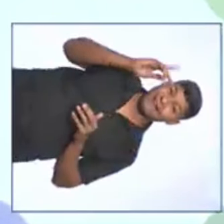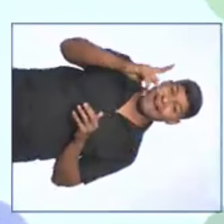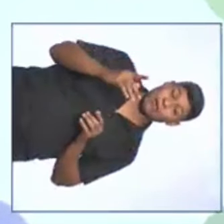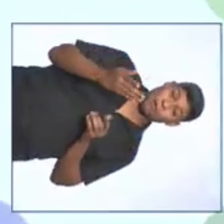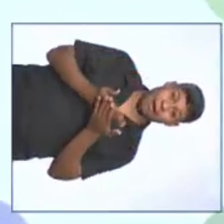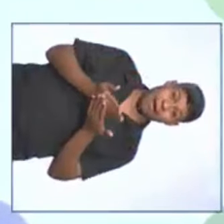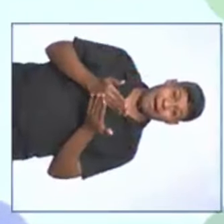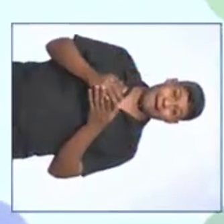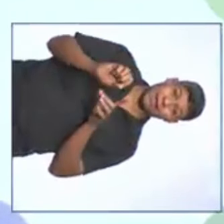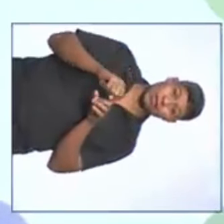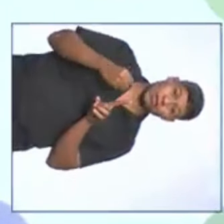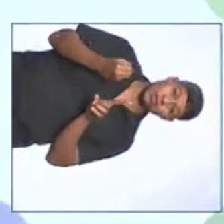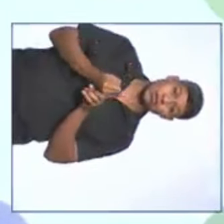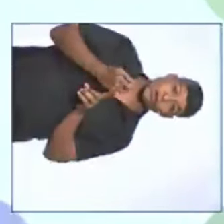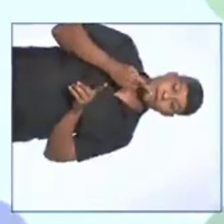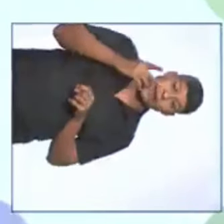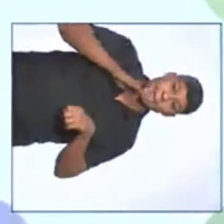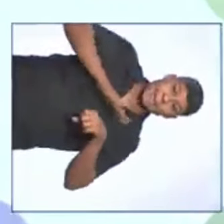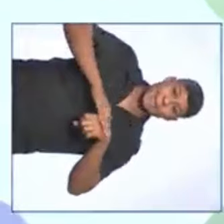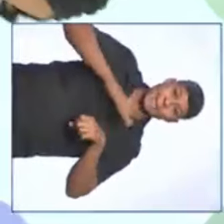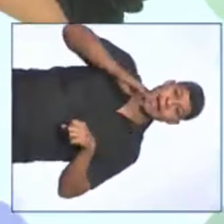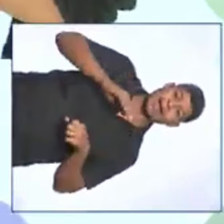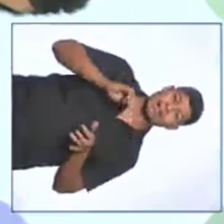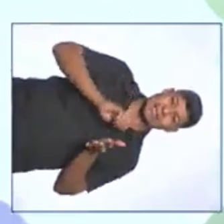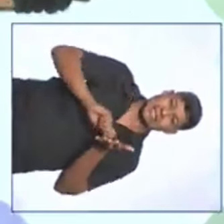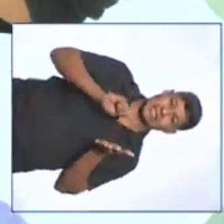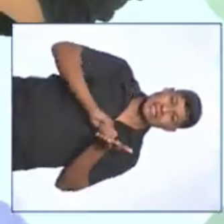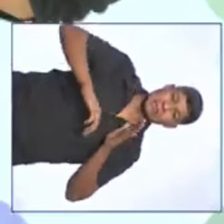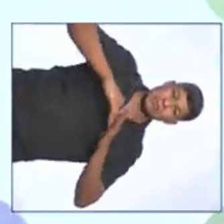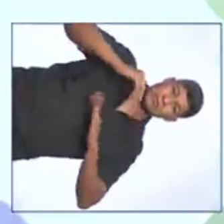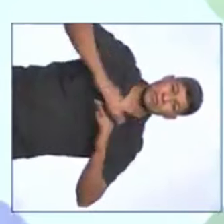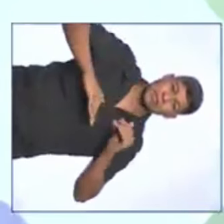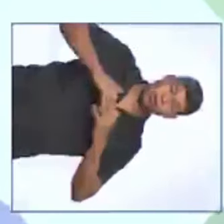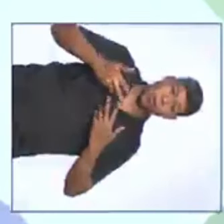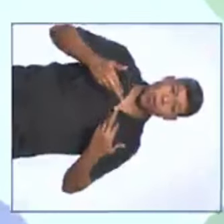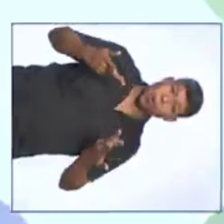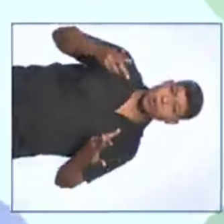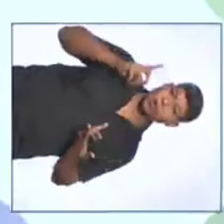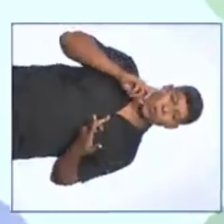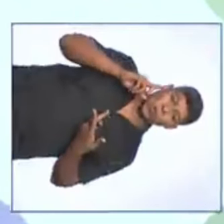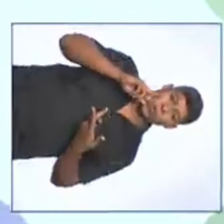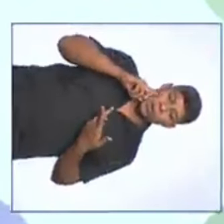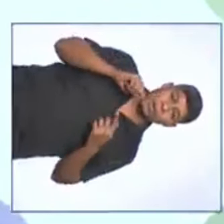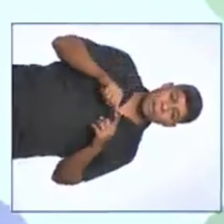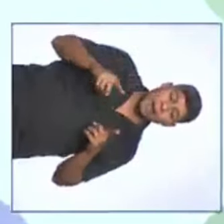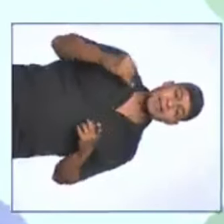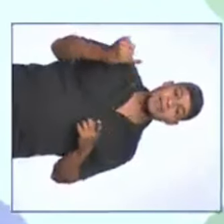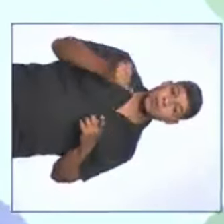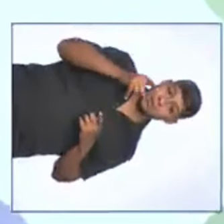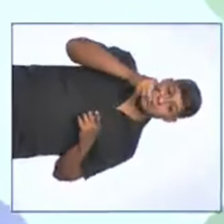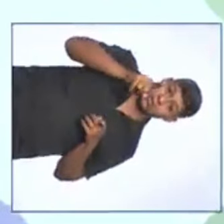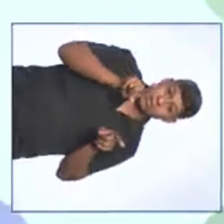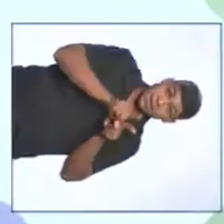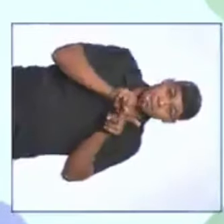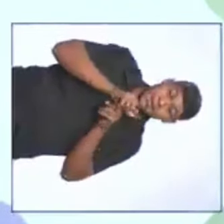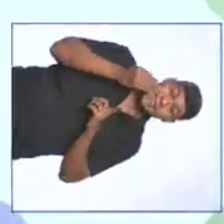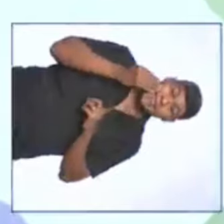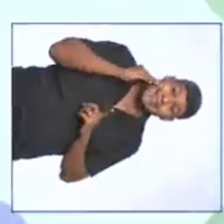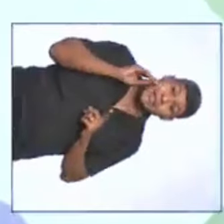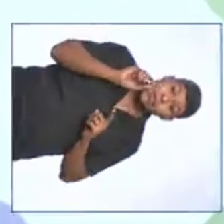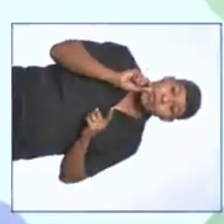sociologia normalmente a gente fala muito mais sobre autores a gente fala muito mais sobre situações cotidianas mas é muito importante que você também entenda